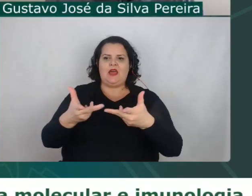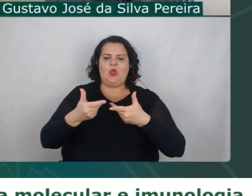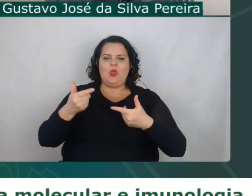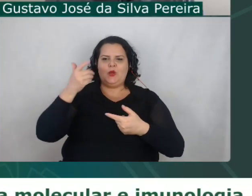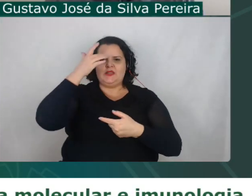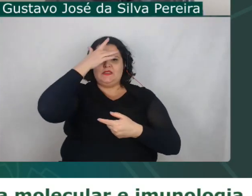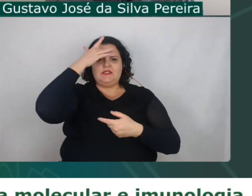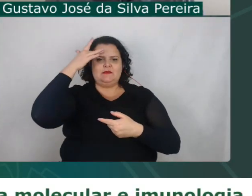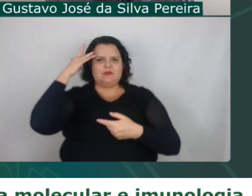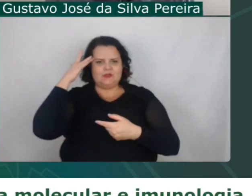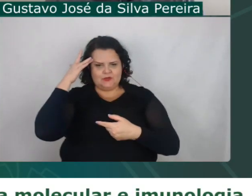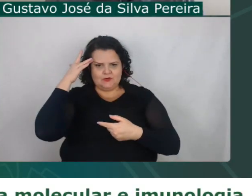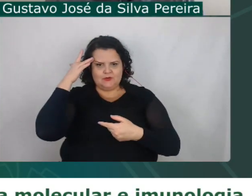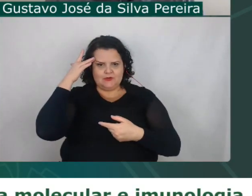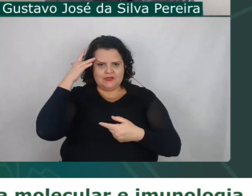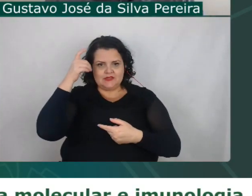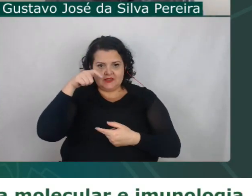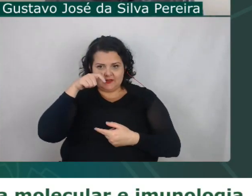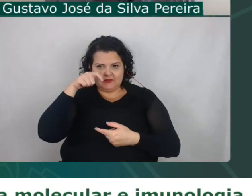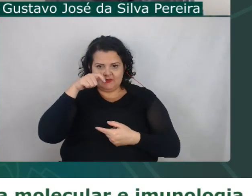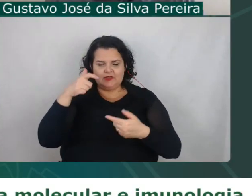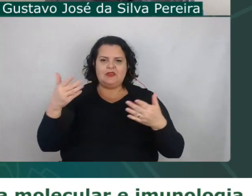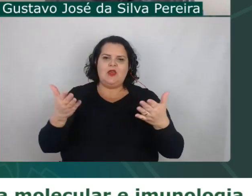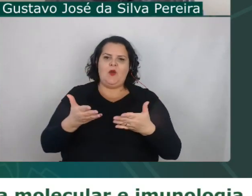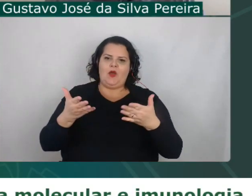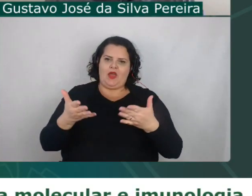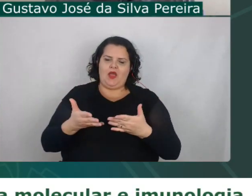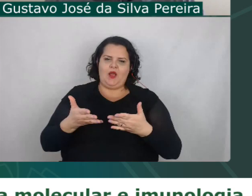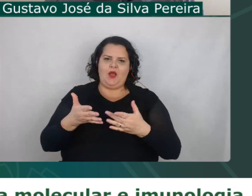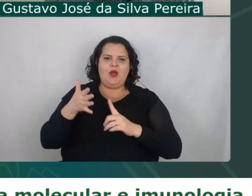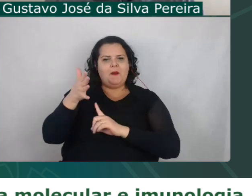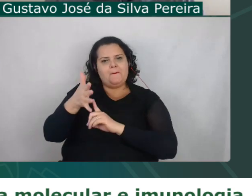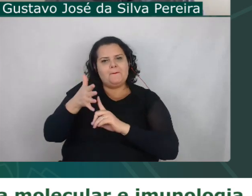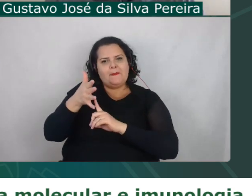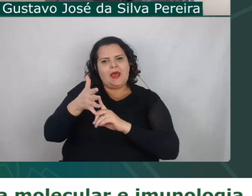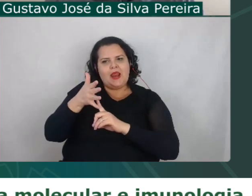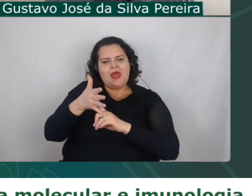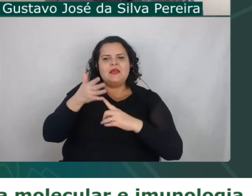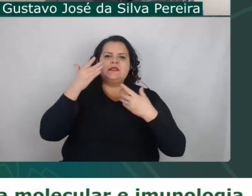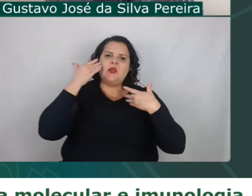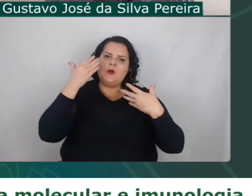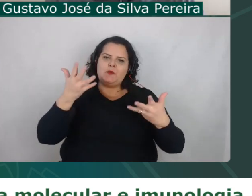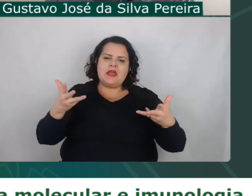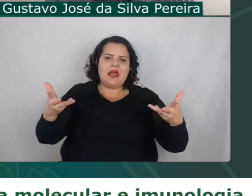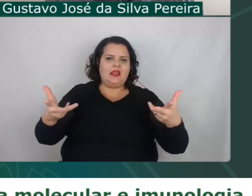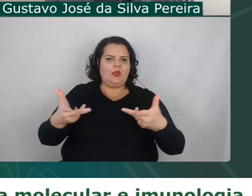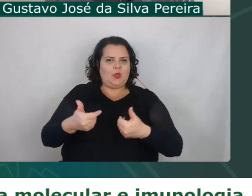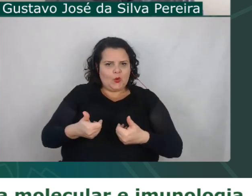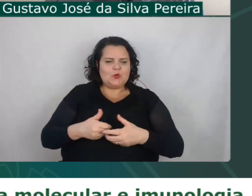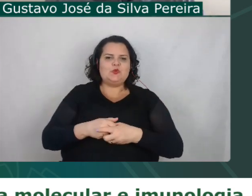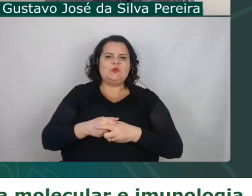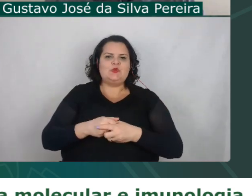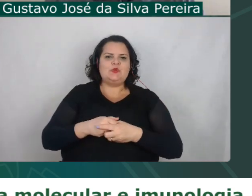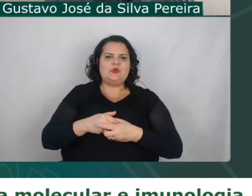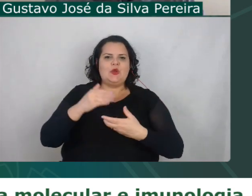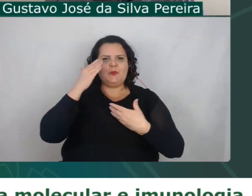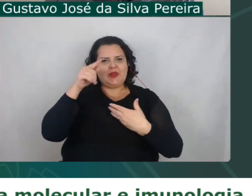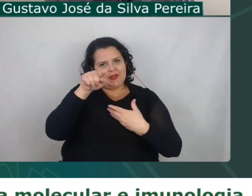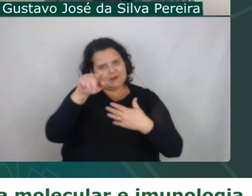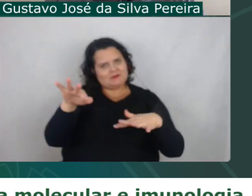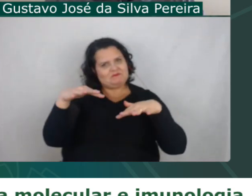assistiram essa sessão, e muito obrigada, palestrantes, obrigada ao pessoal que assistiu,